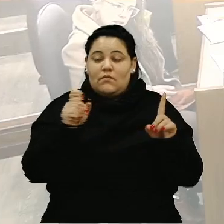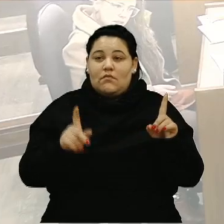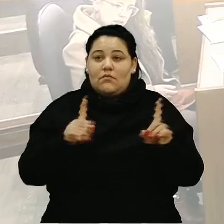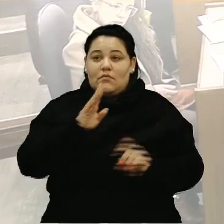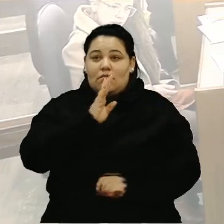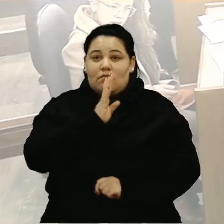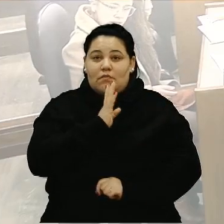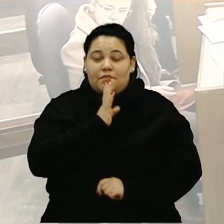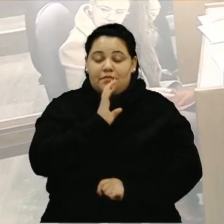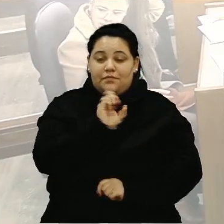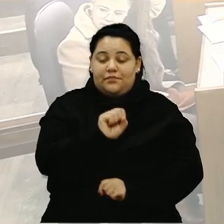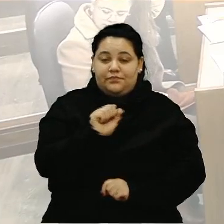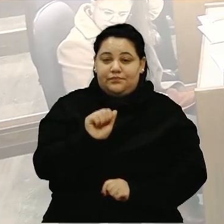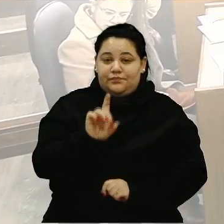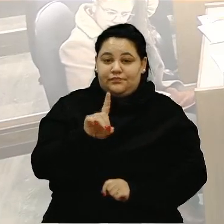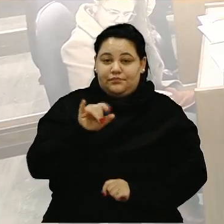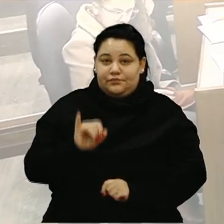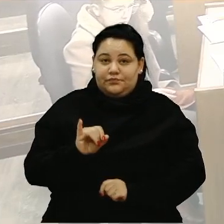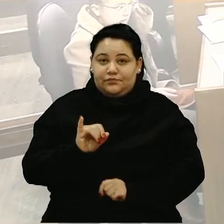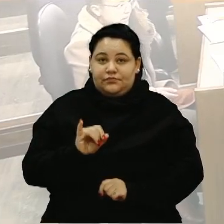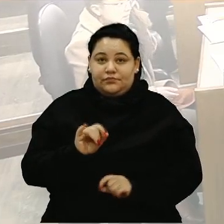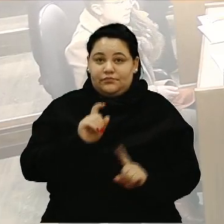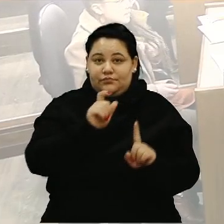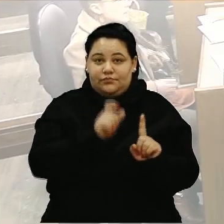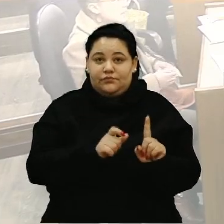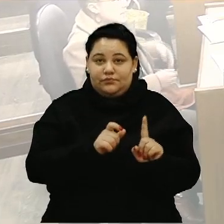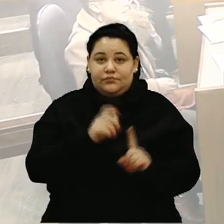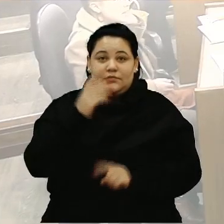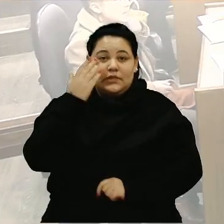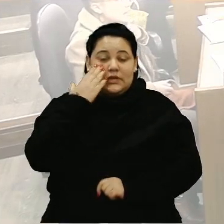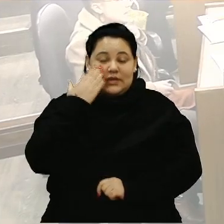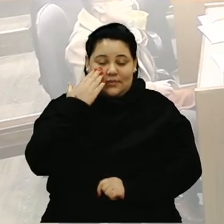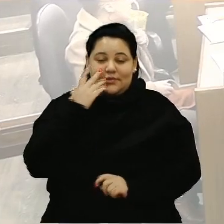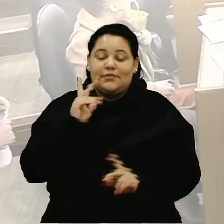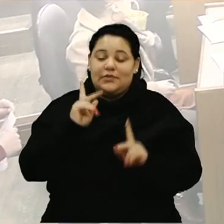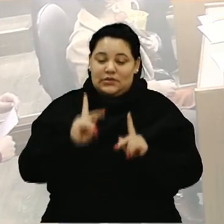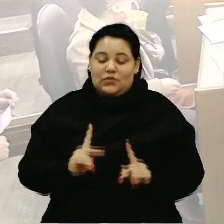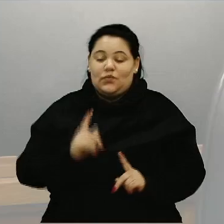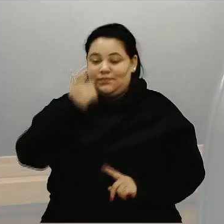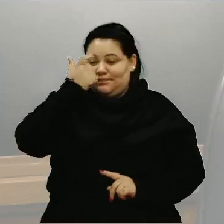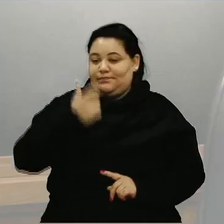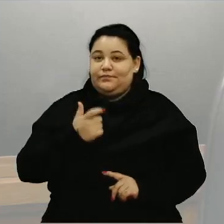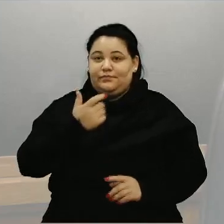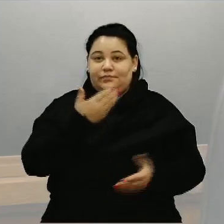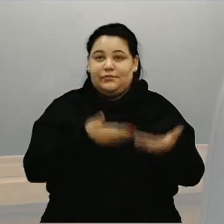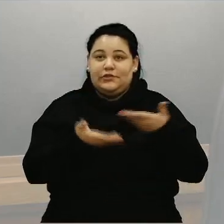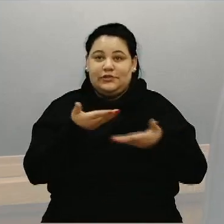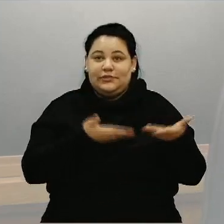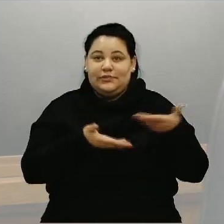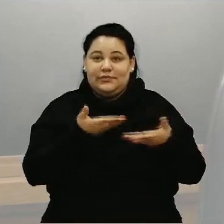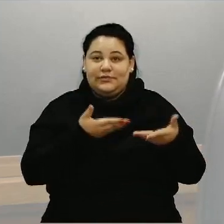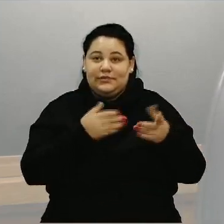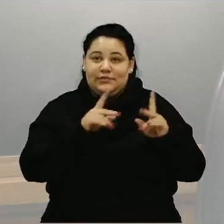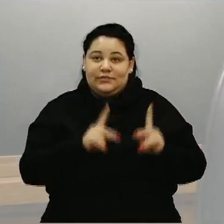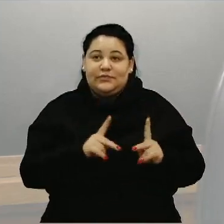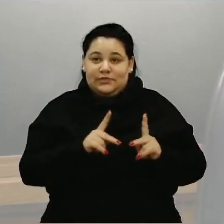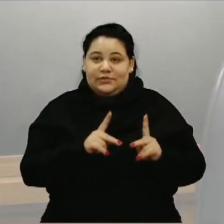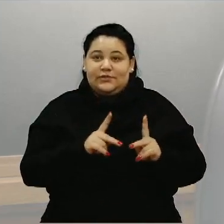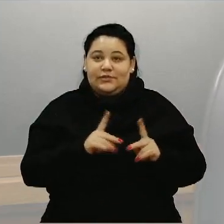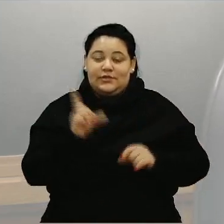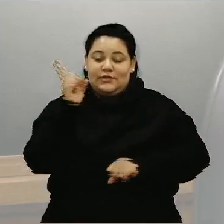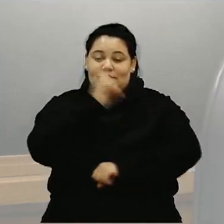o Sadi sabe da pessoa que ele era no atendimento com as pessoas, né? Eu acho que é um